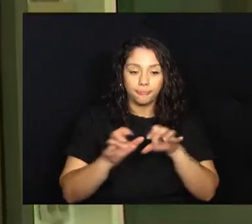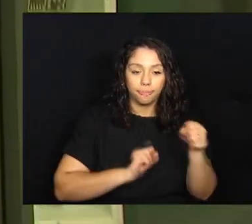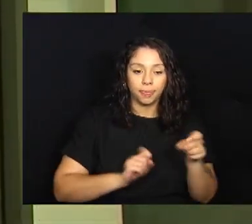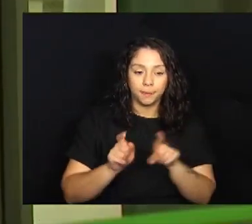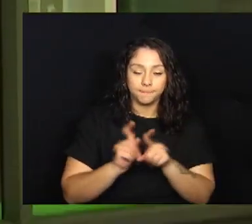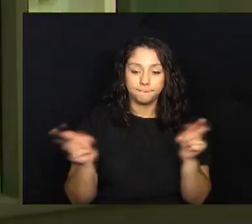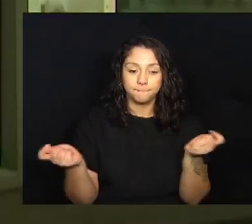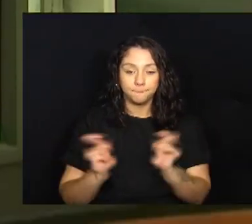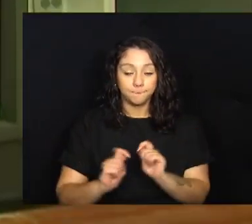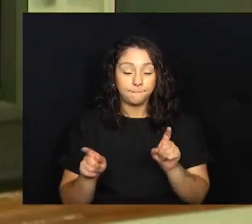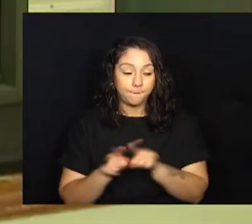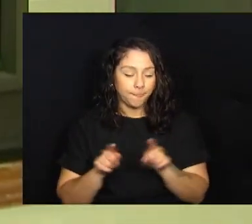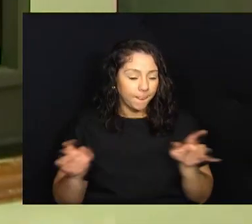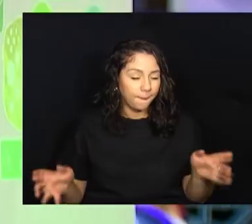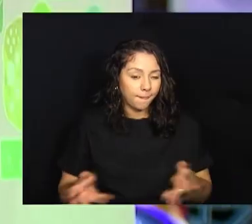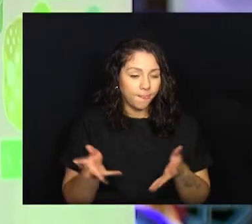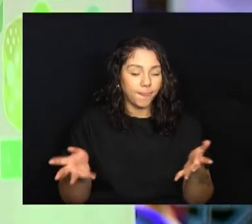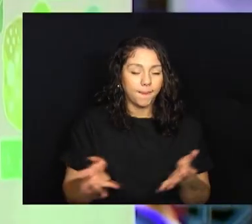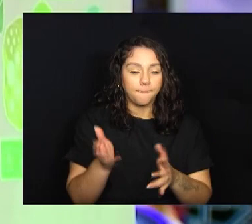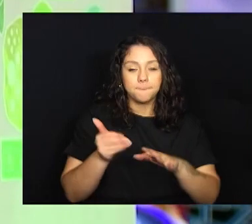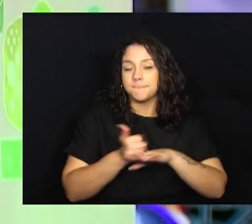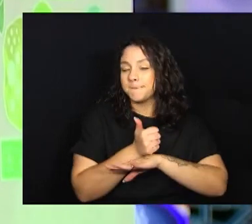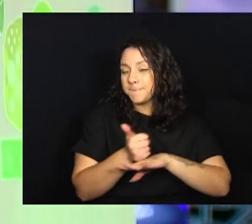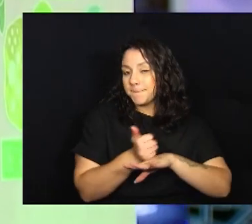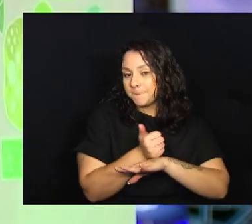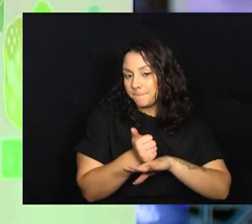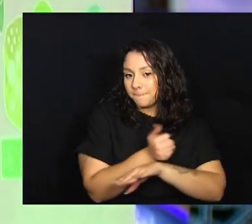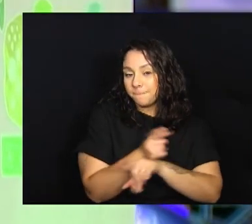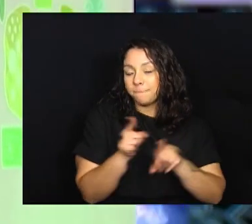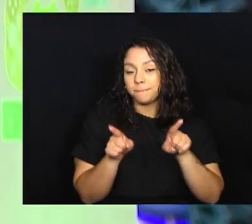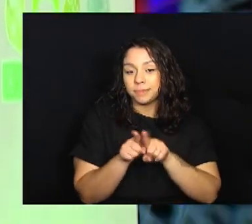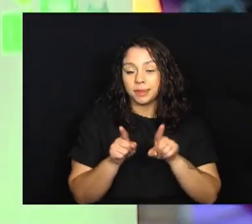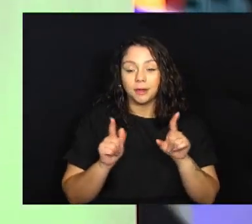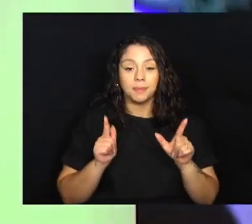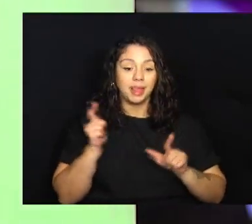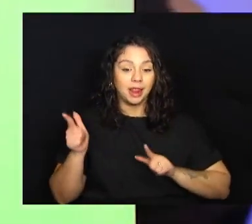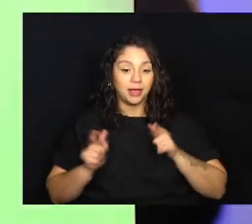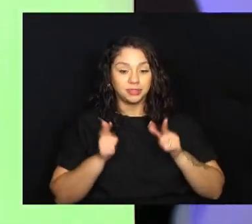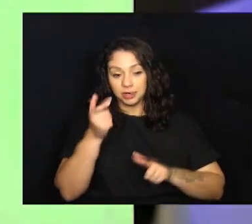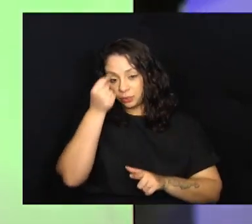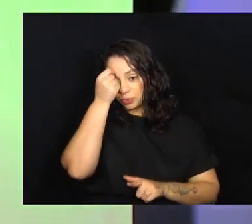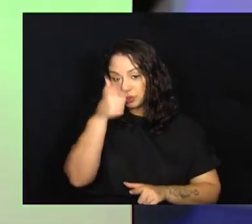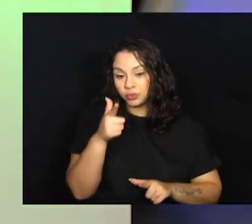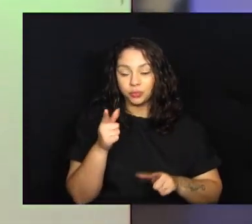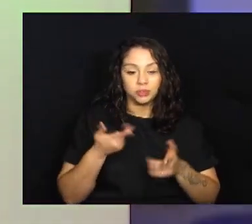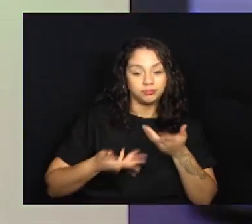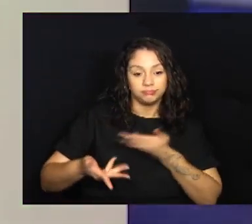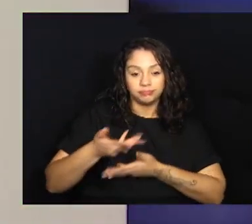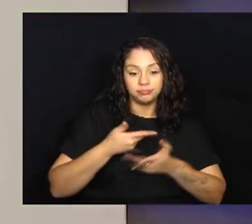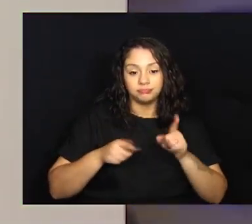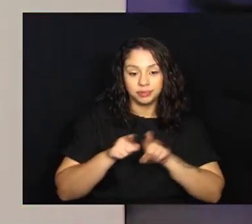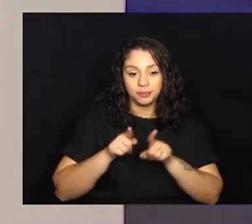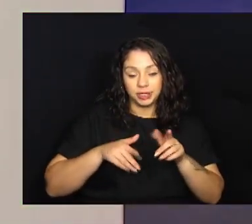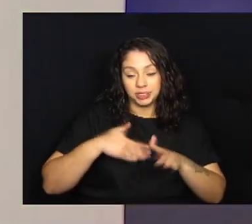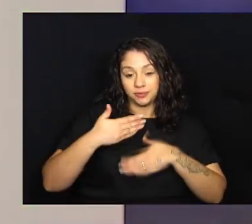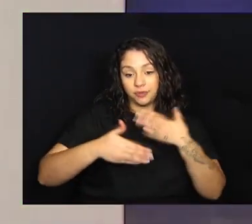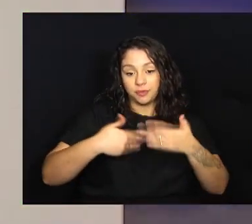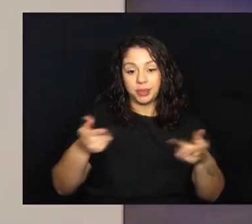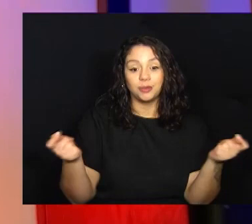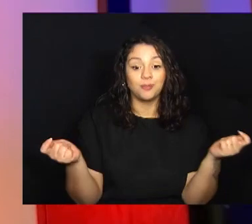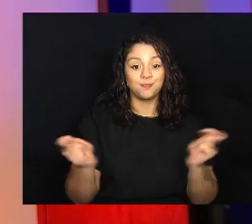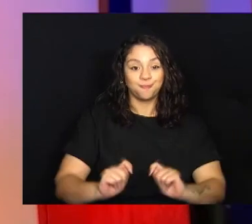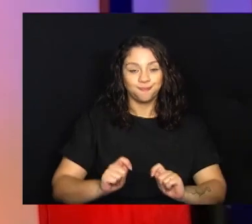capacitação, incentivo à profissionalização, lazer, cultura, entretenimento e desenvolvimento de